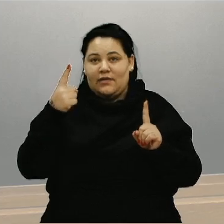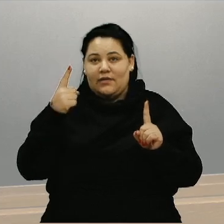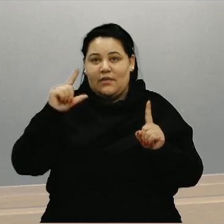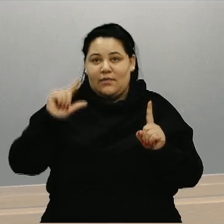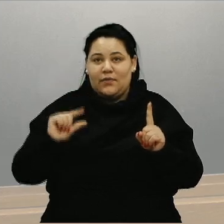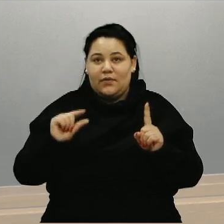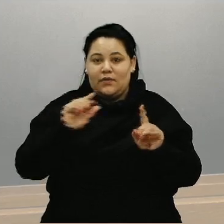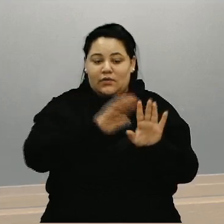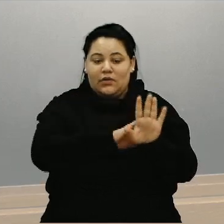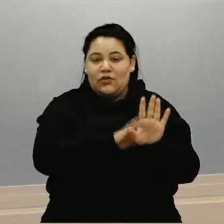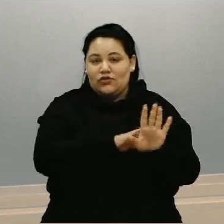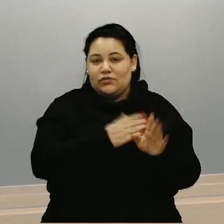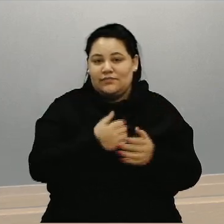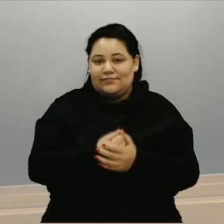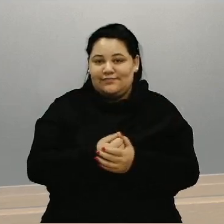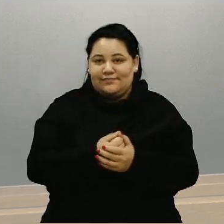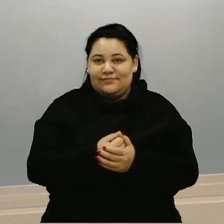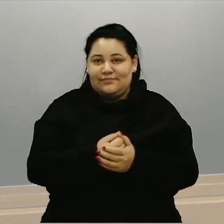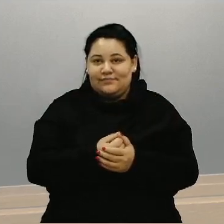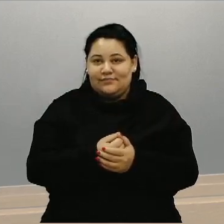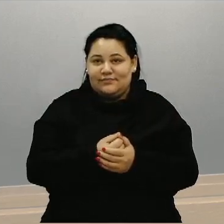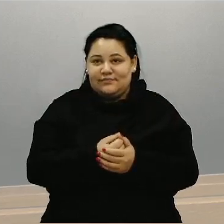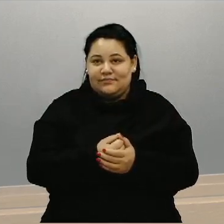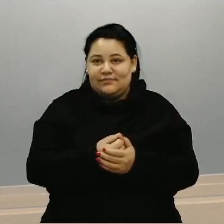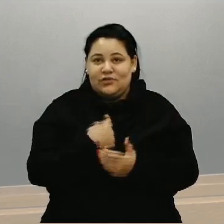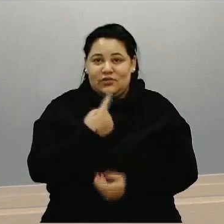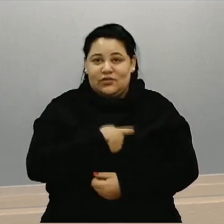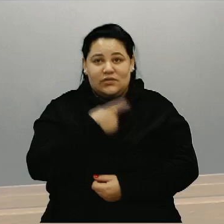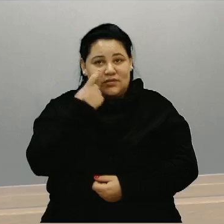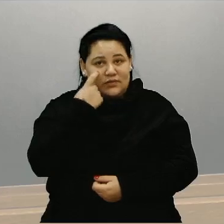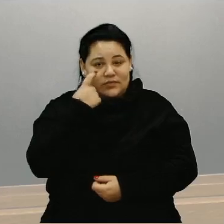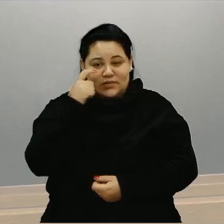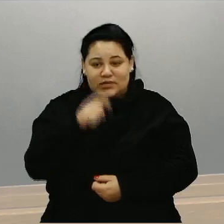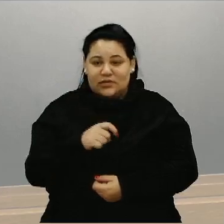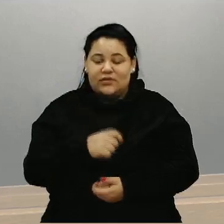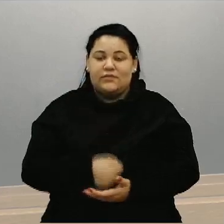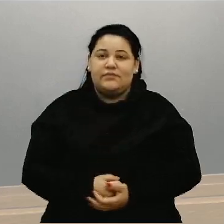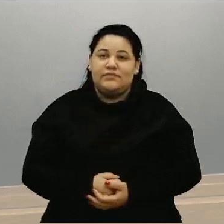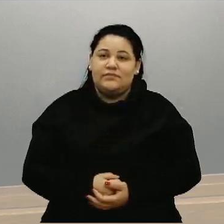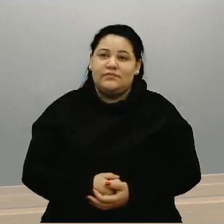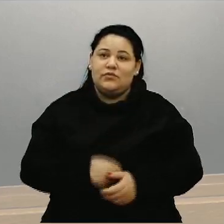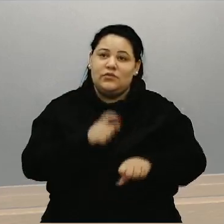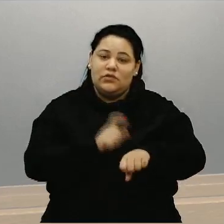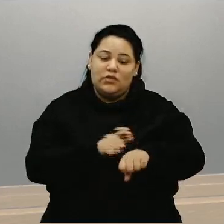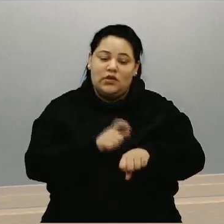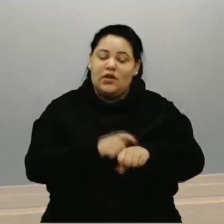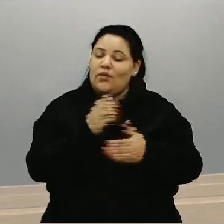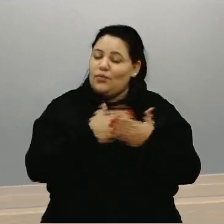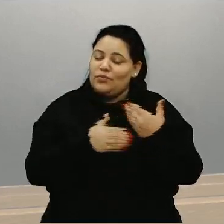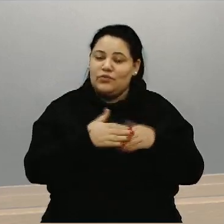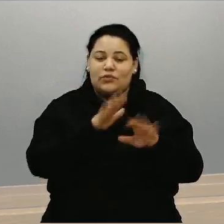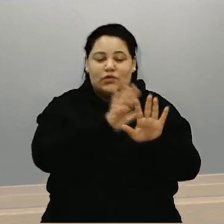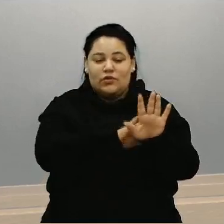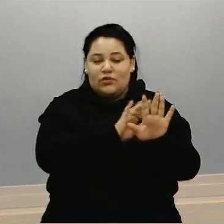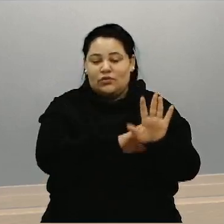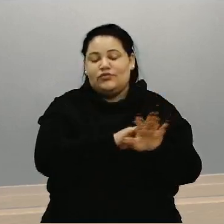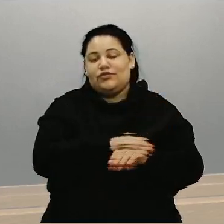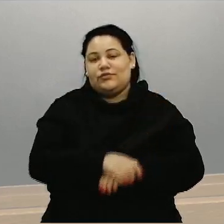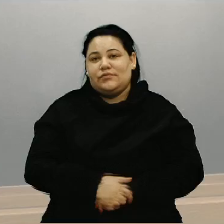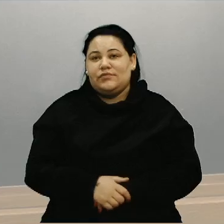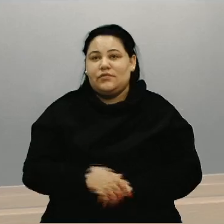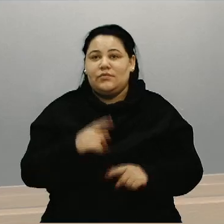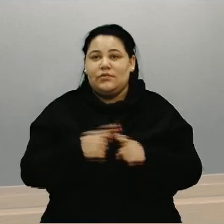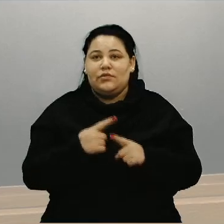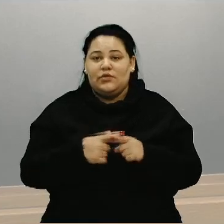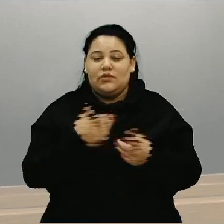isso ontem, nós vimos aqui, o tempo que eu estou na Câmara é o tempo inteiro ideologia, porque tu atende dependendo de